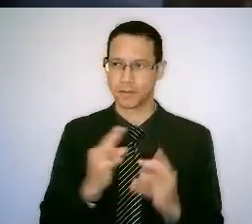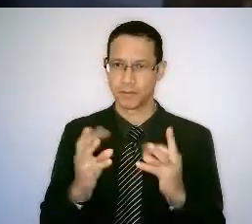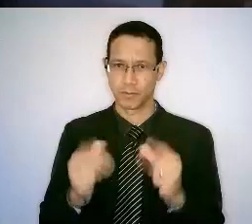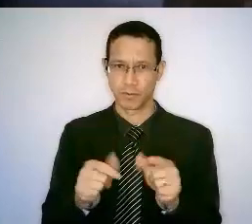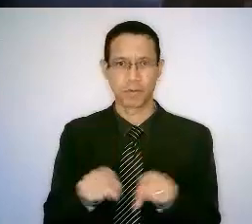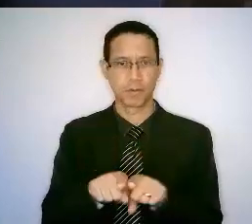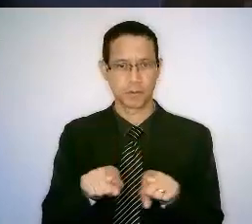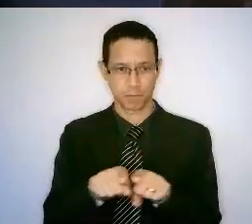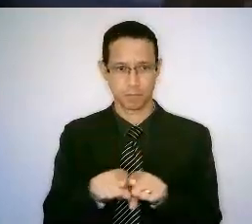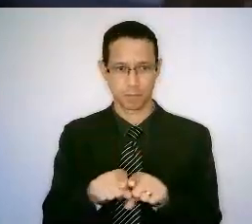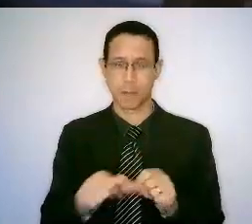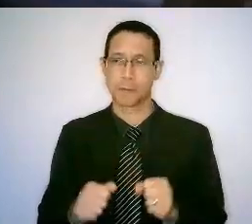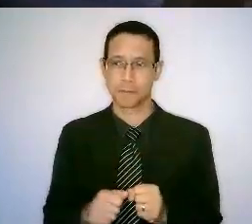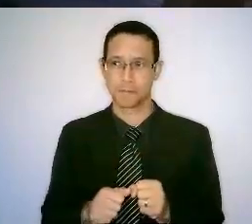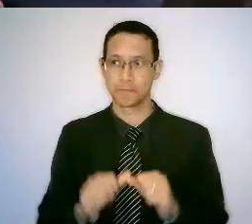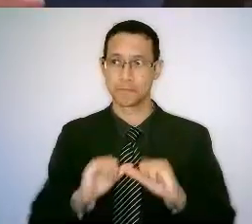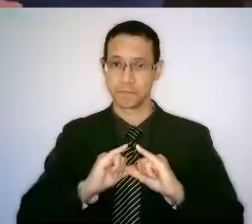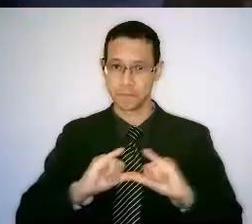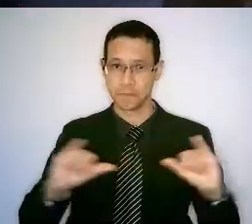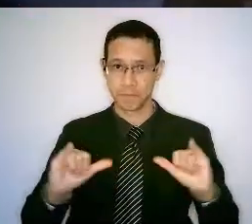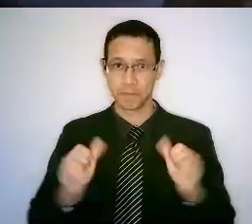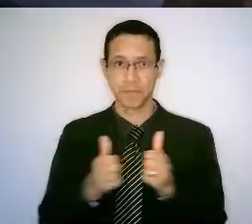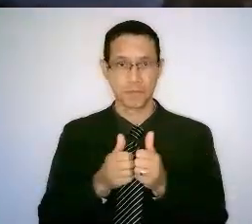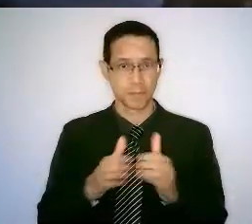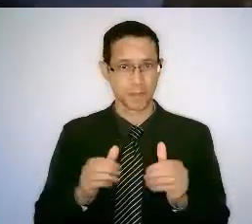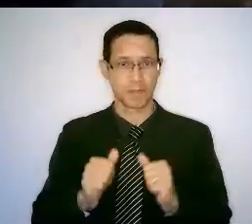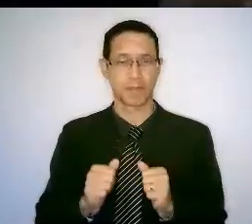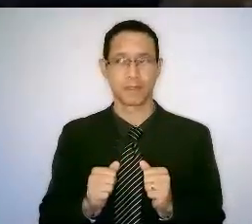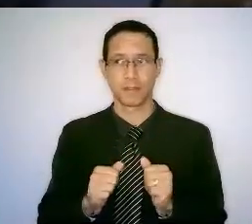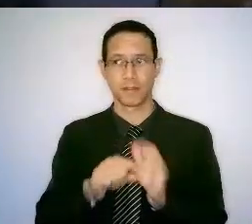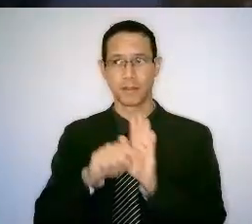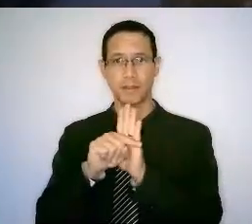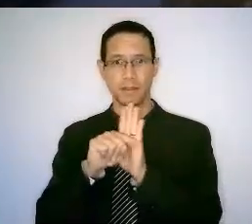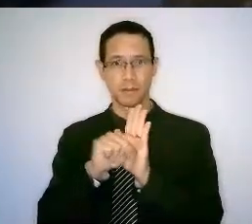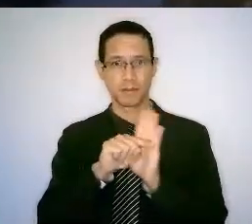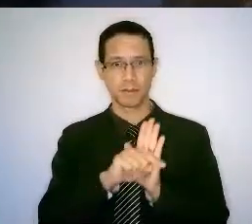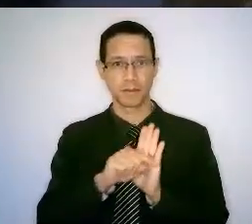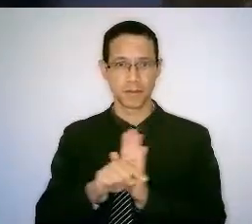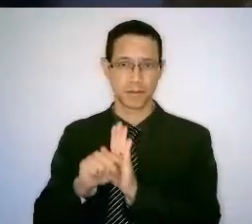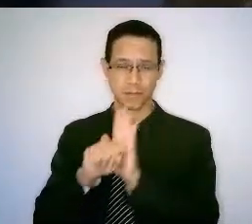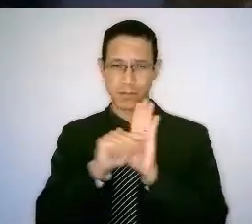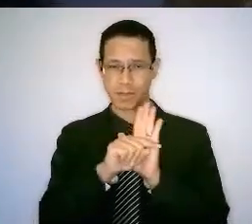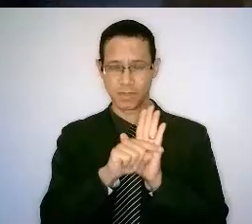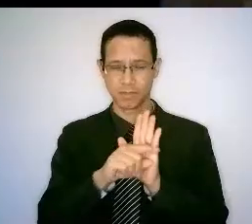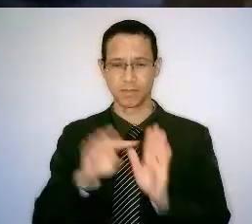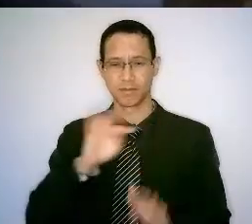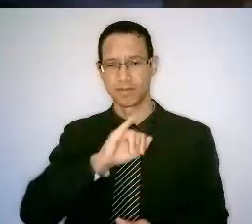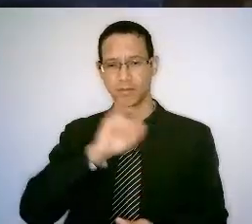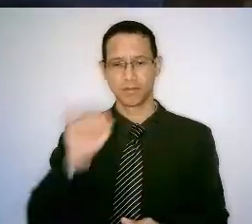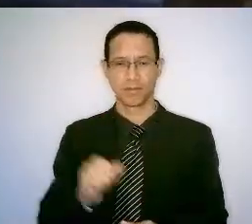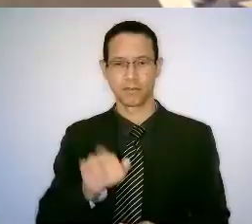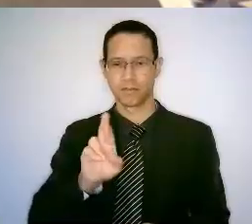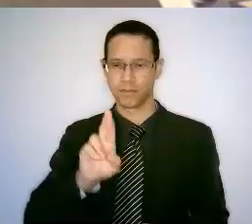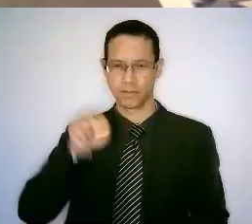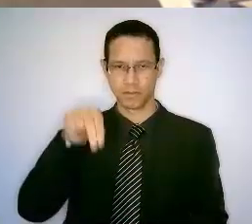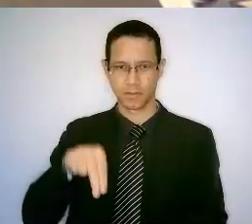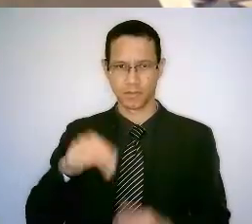tempo, então, que eu declaro aberta a inspeção no Tribunal de Justiça do Rio Grande do Norte. Muito obrigado.